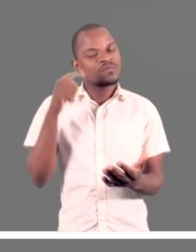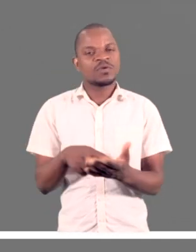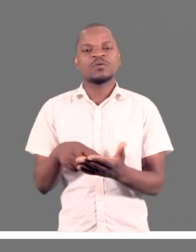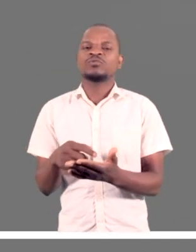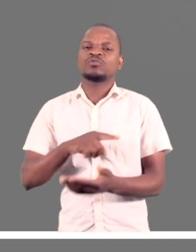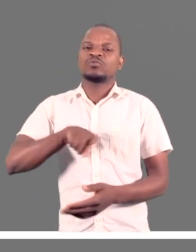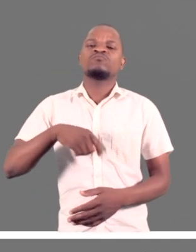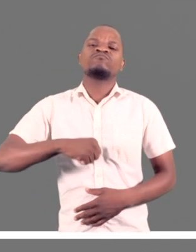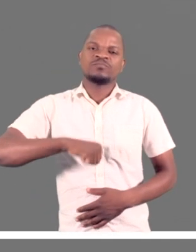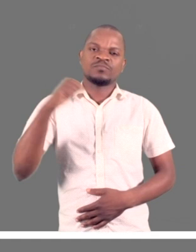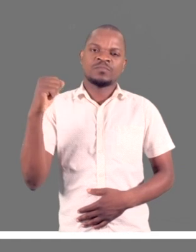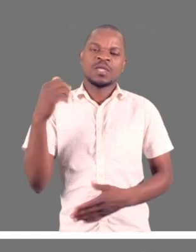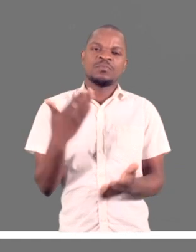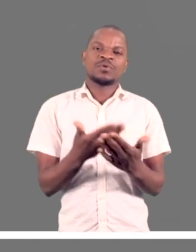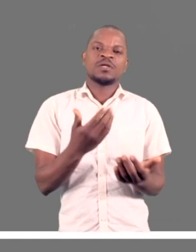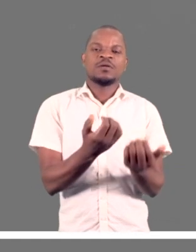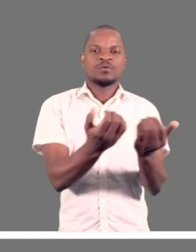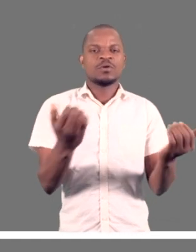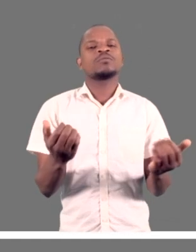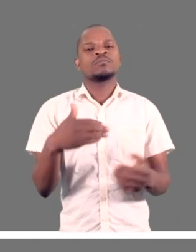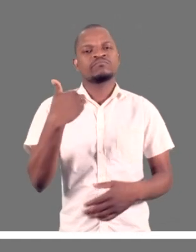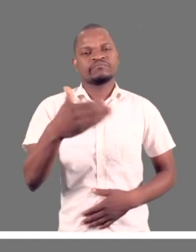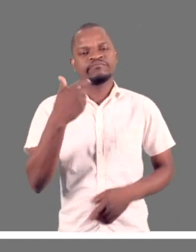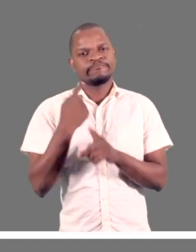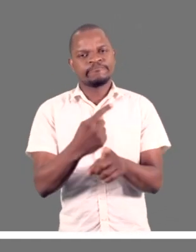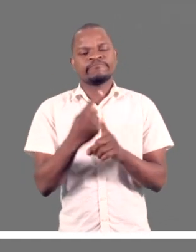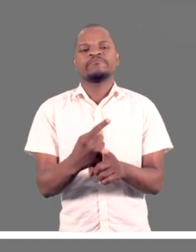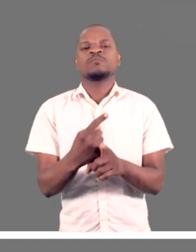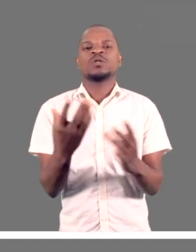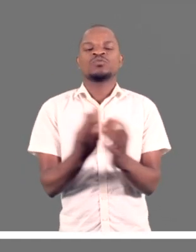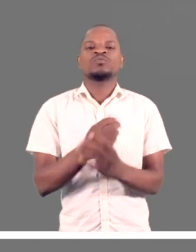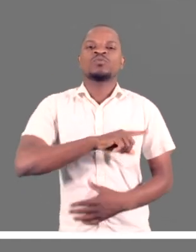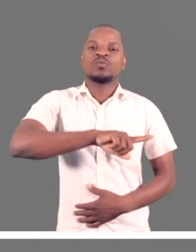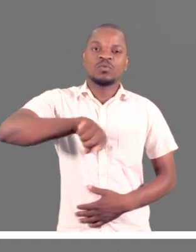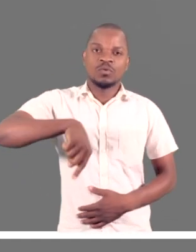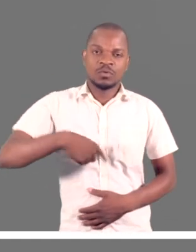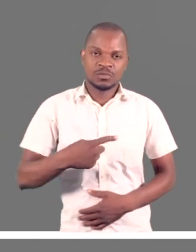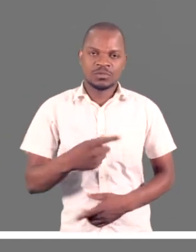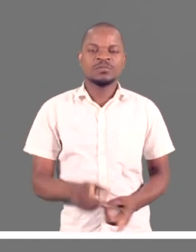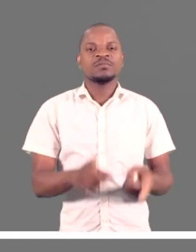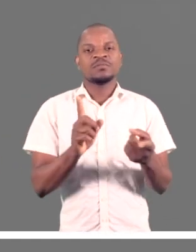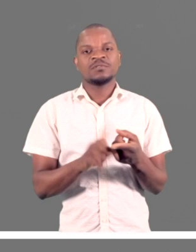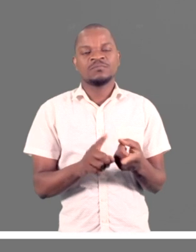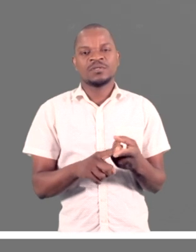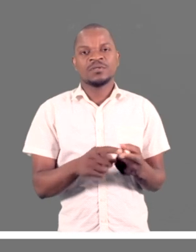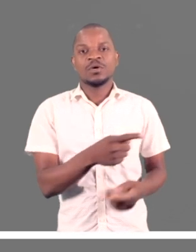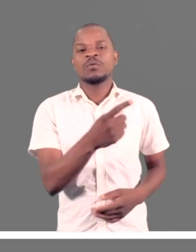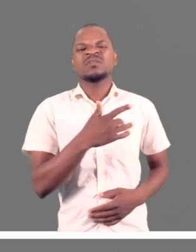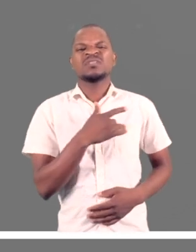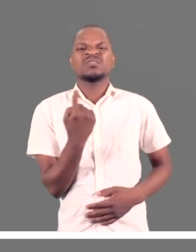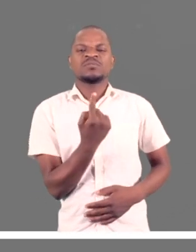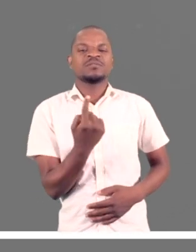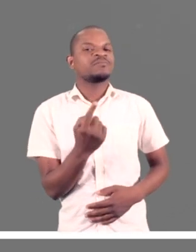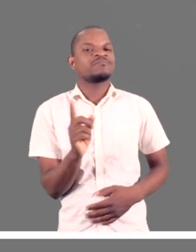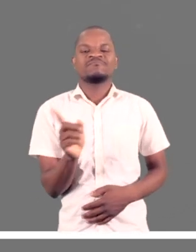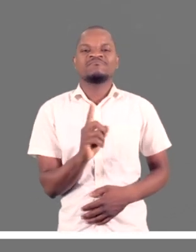temos observado com carne dado que as crianças estão aqui há a colaborar connosco E além